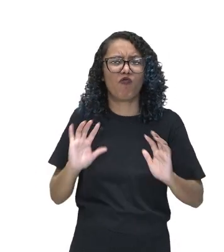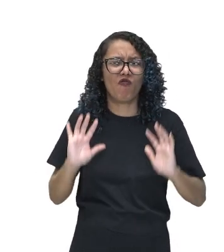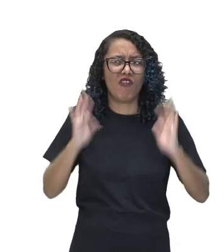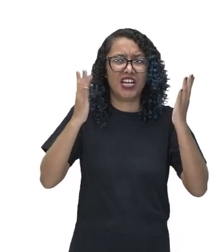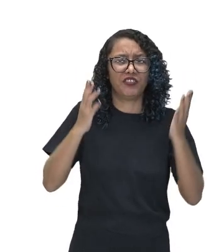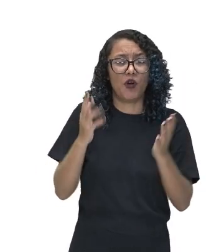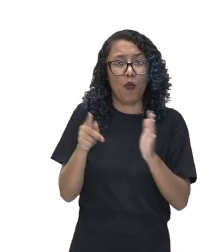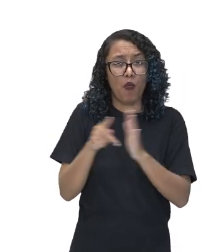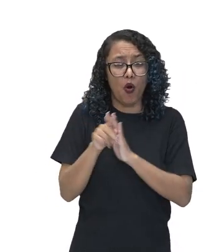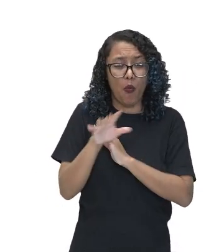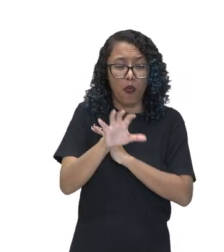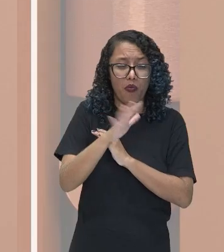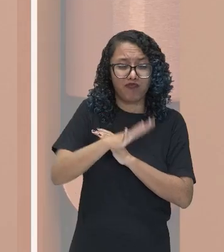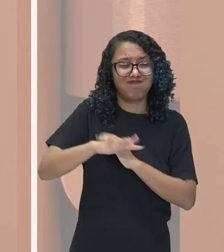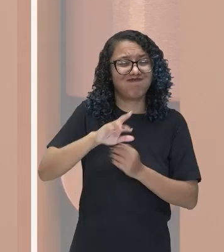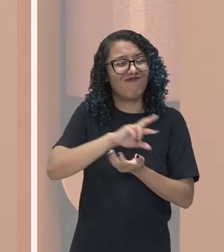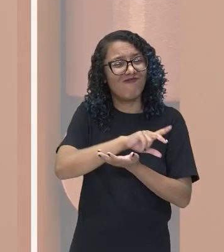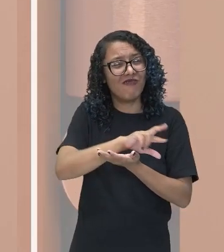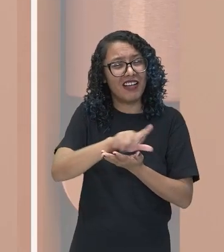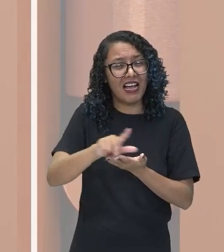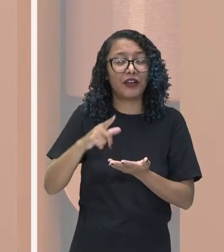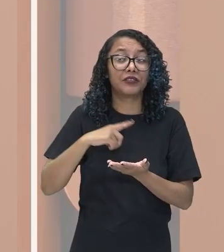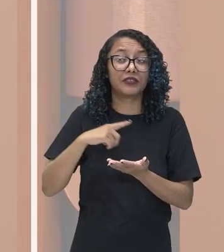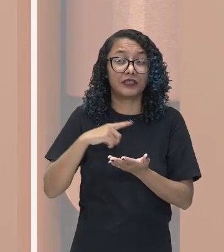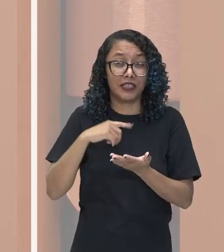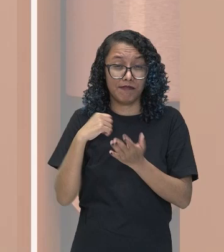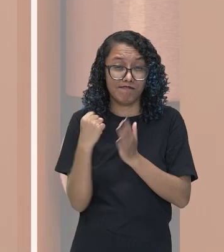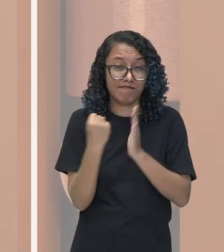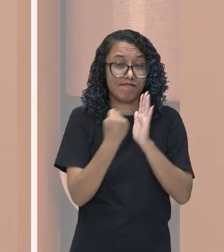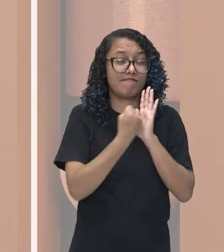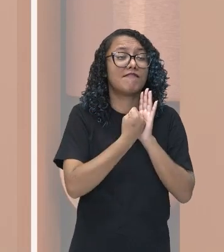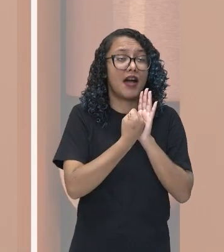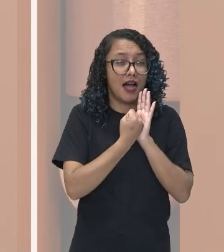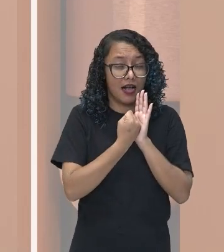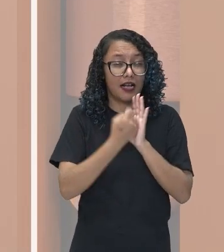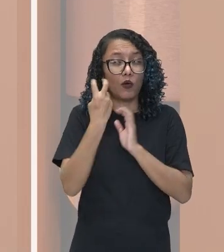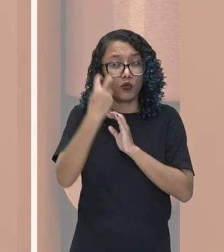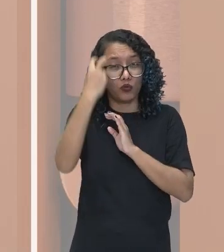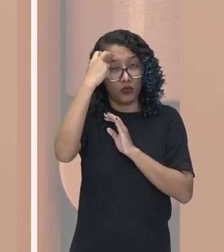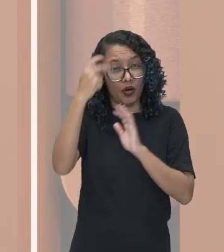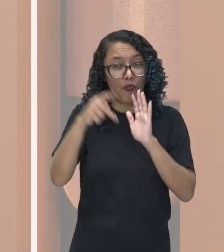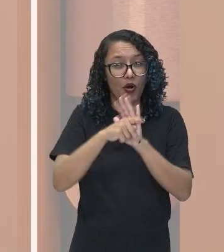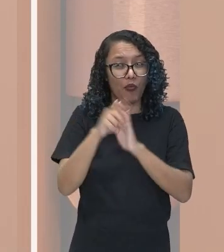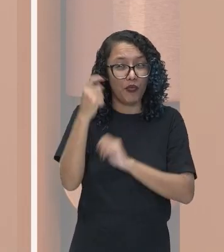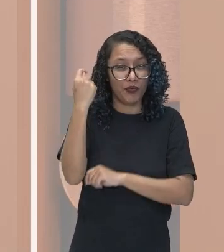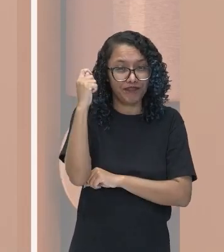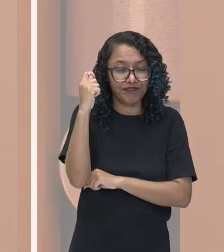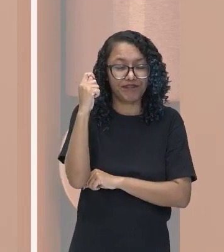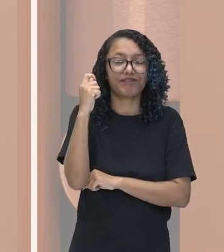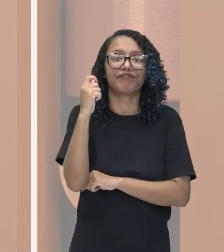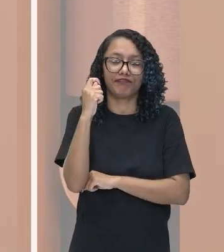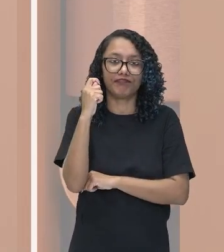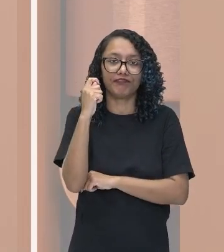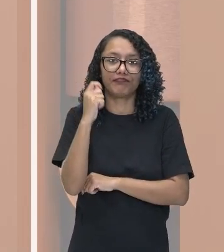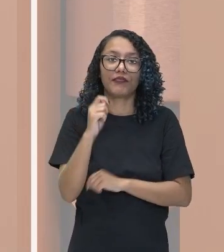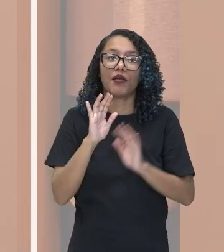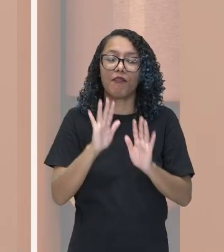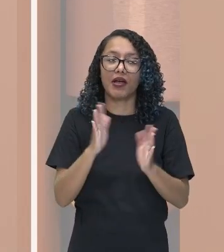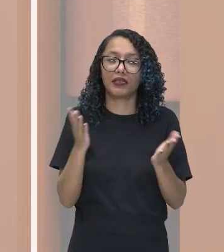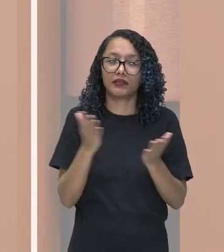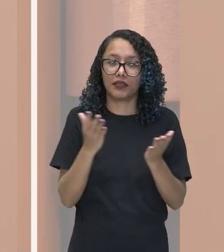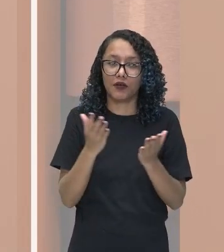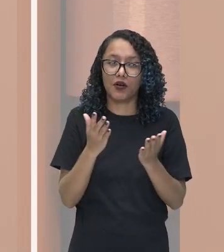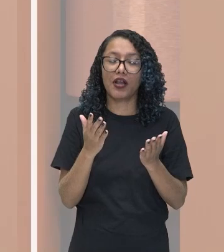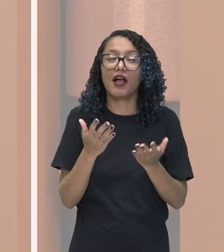festivais regionais que marcam aí a cultura da Argentina. Mas a gente vai conhecer